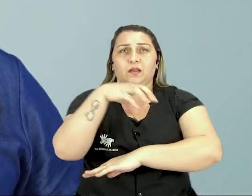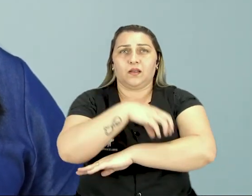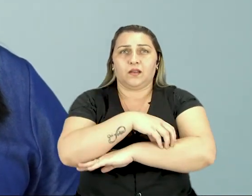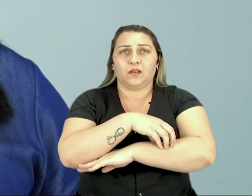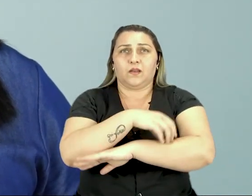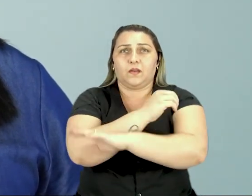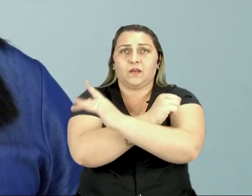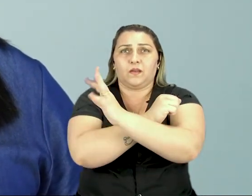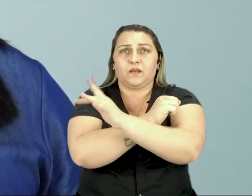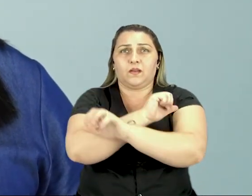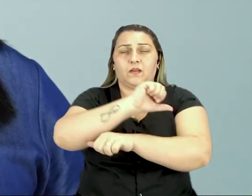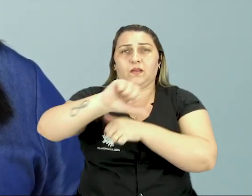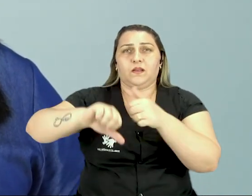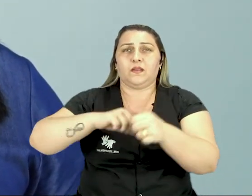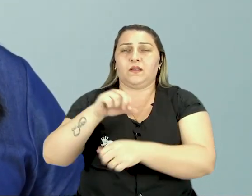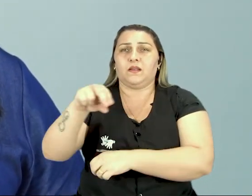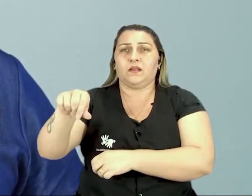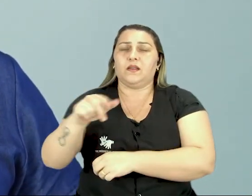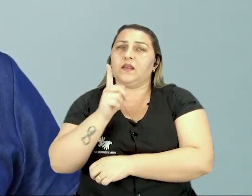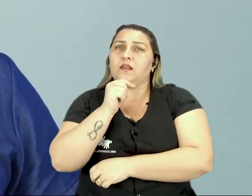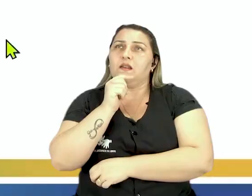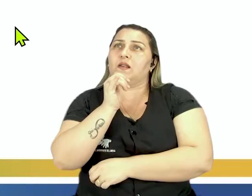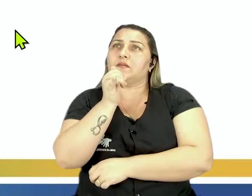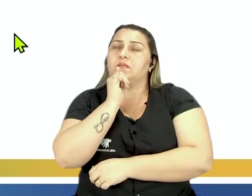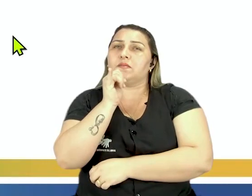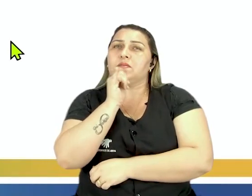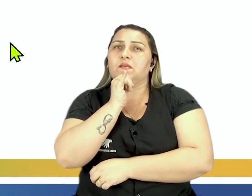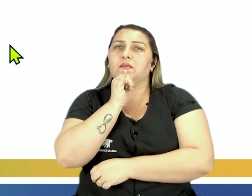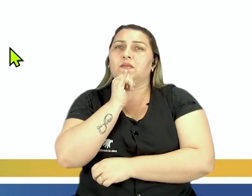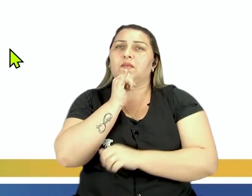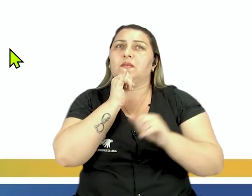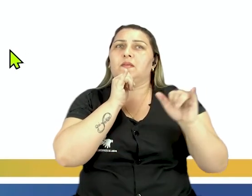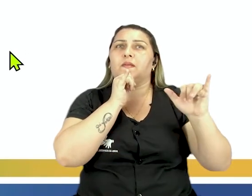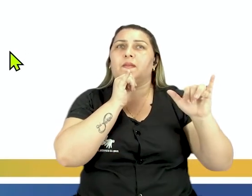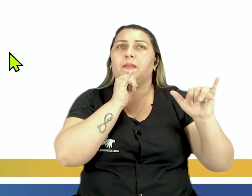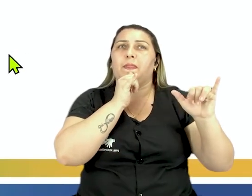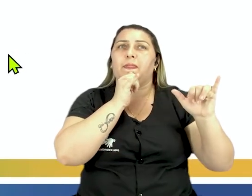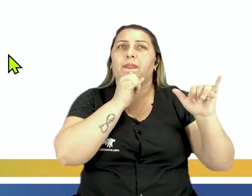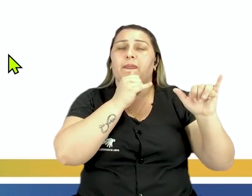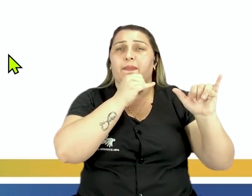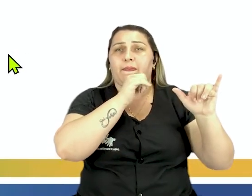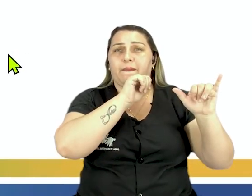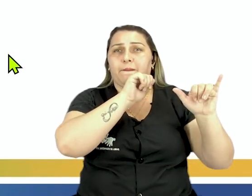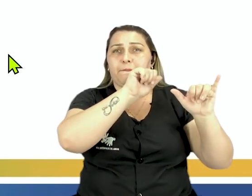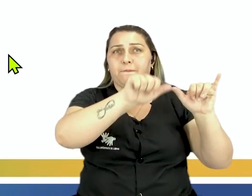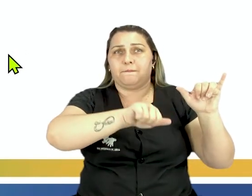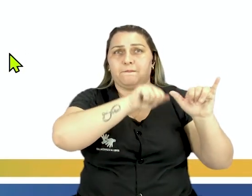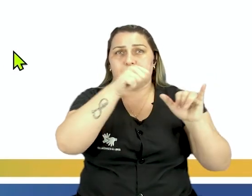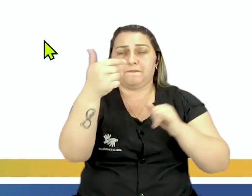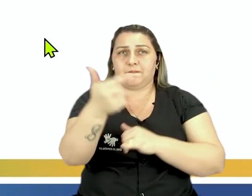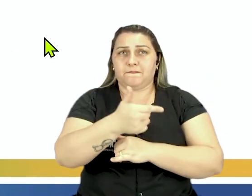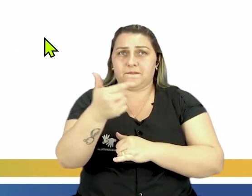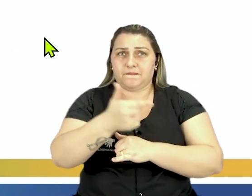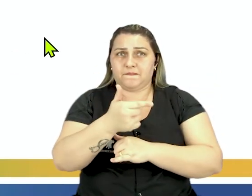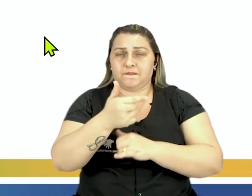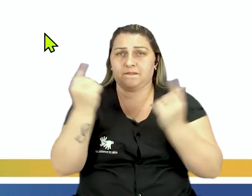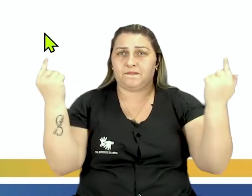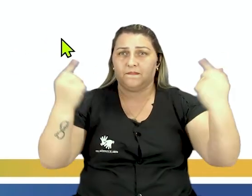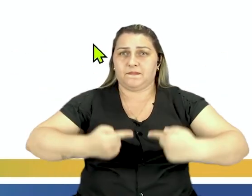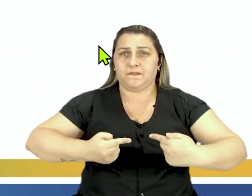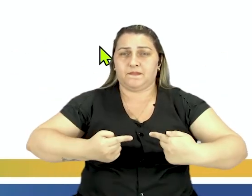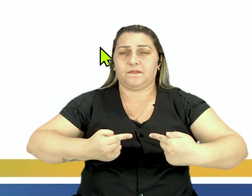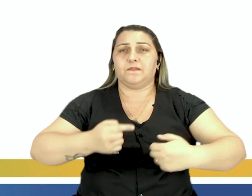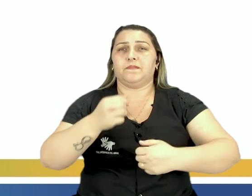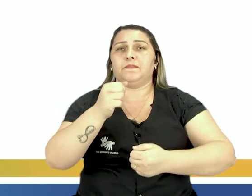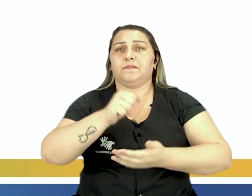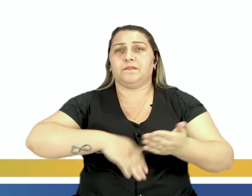reage com ácido formando sal e água, como tem o exemplo aqui da reação química. A questão 2 vai ficar como desafio para